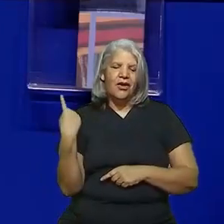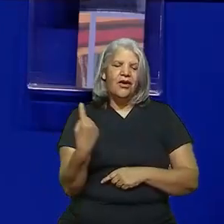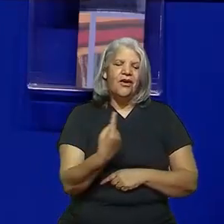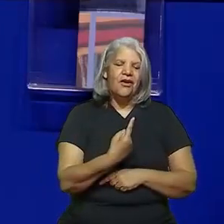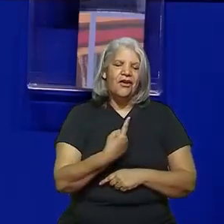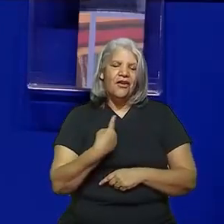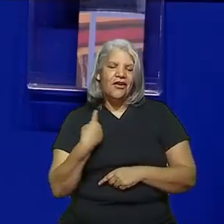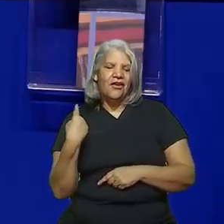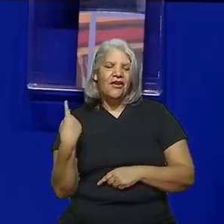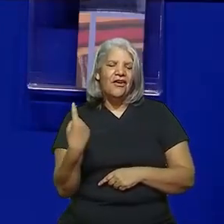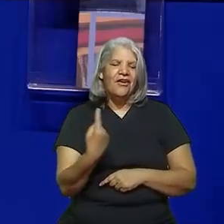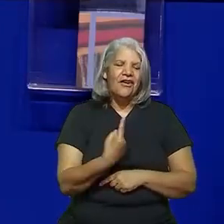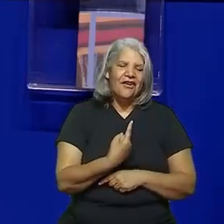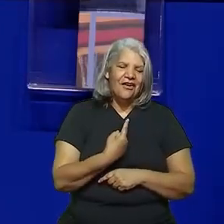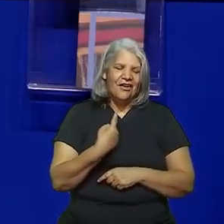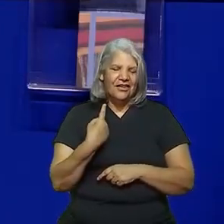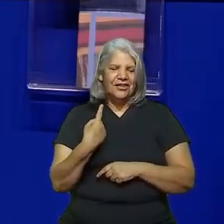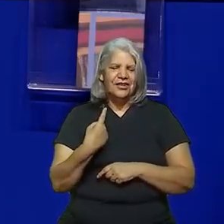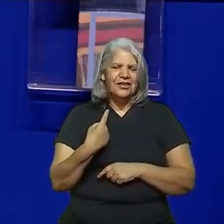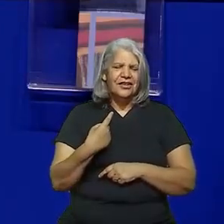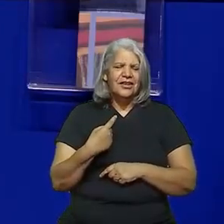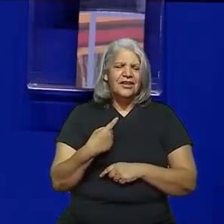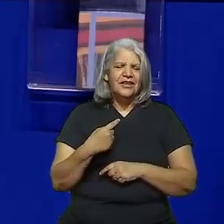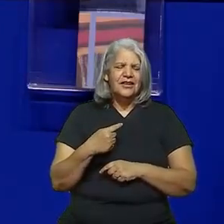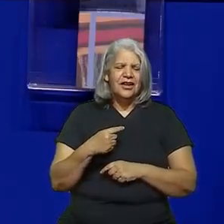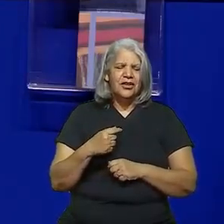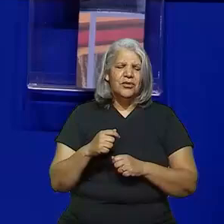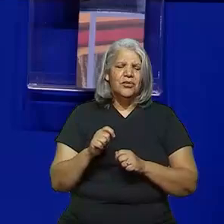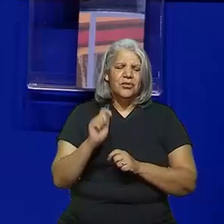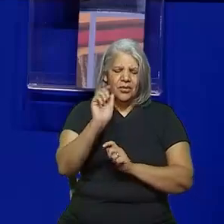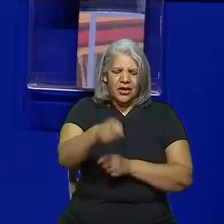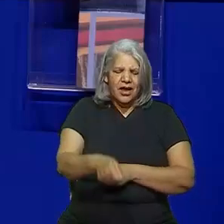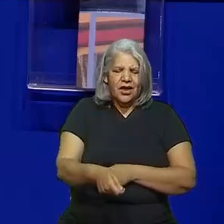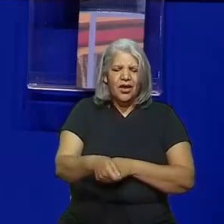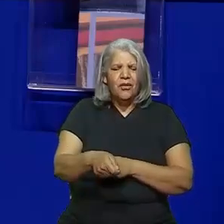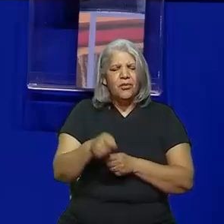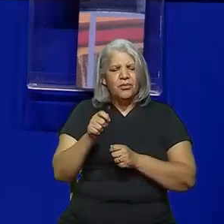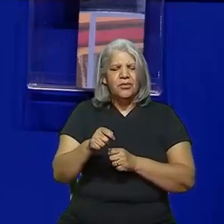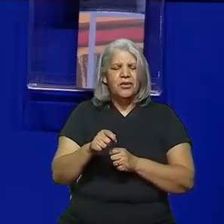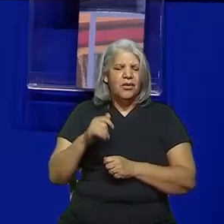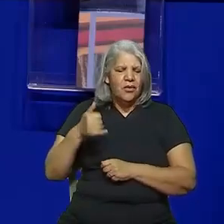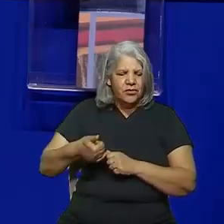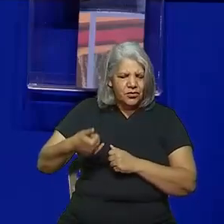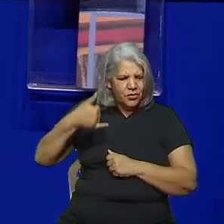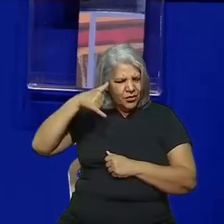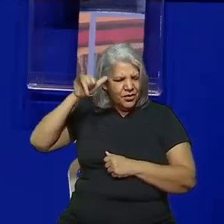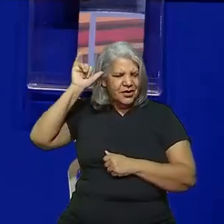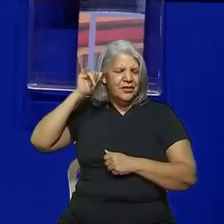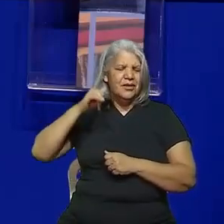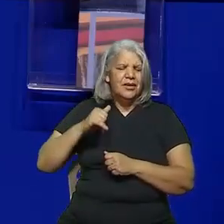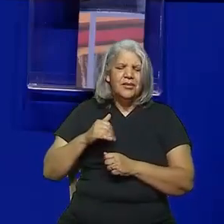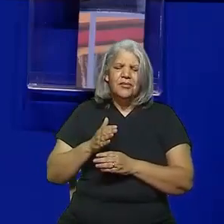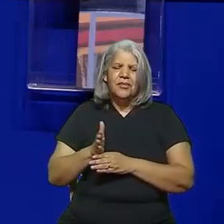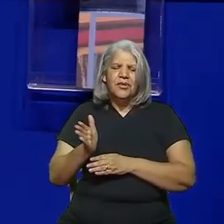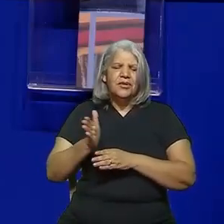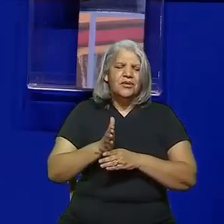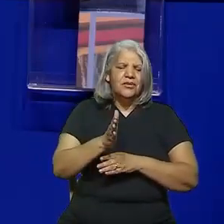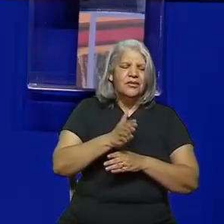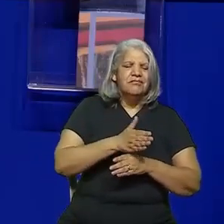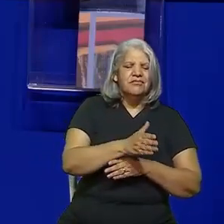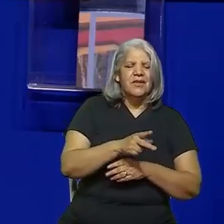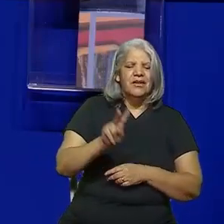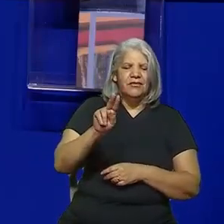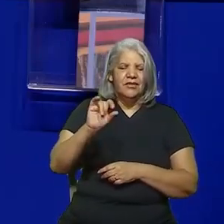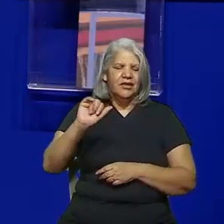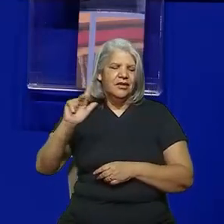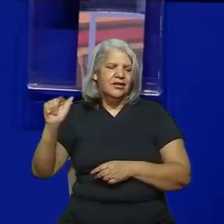de carro de boi para as pequenas vilas ao redor de Araraquara e de Matão. No fim de semana, no sábado,